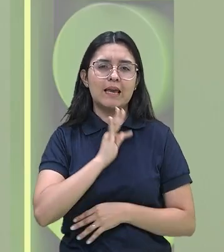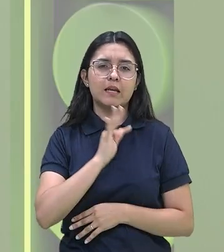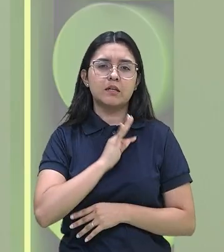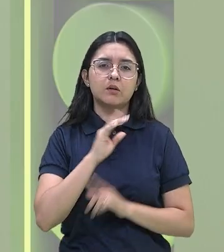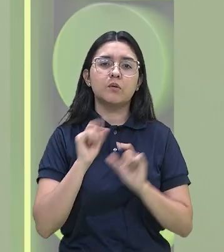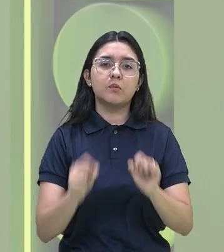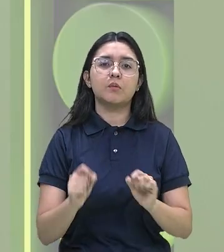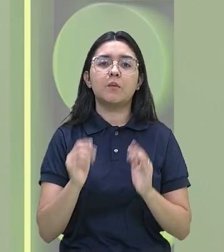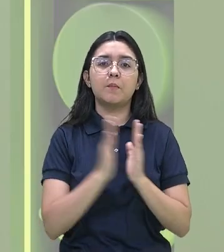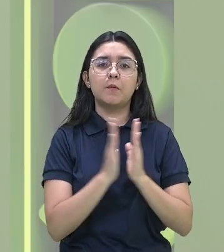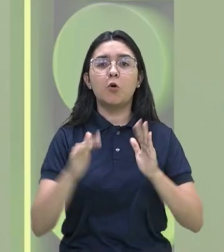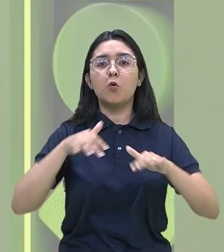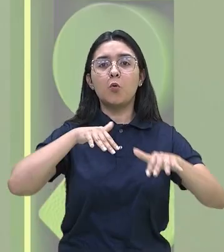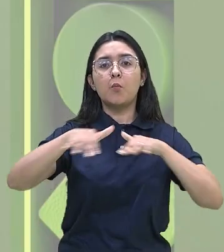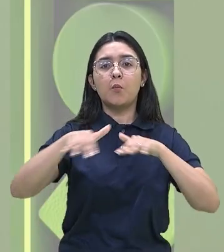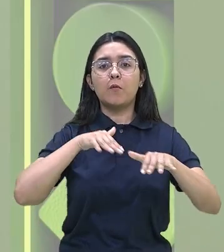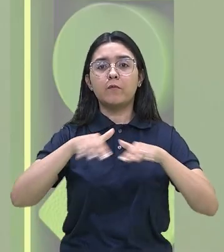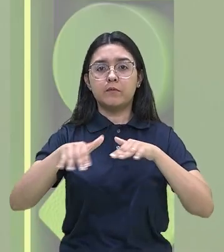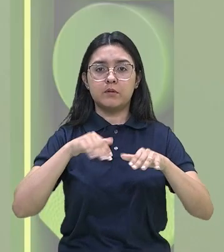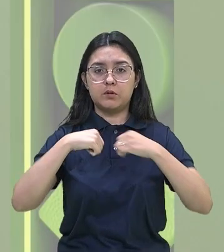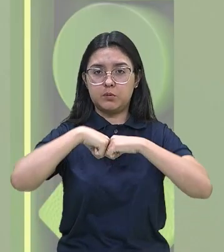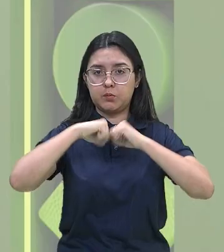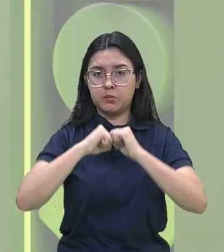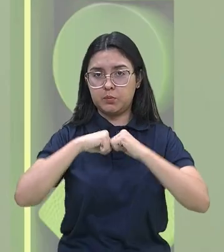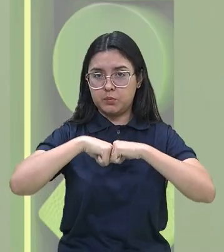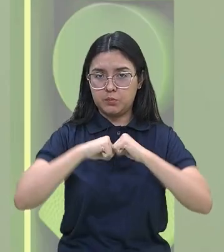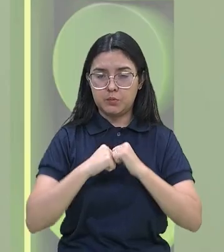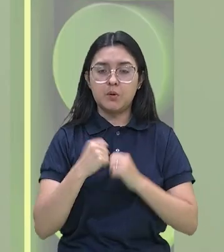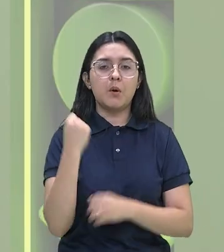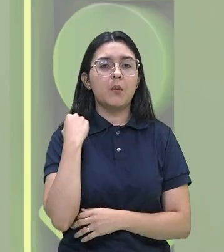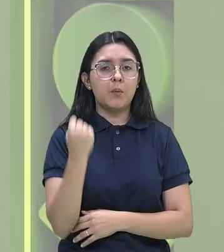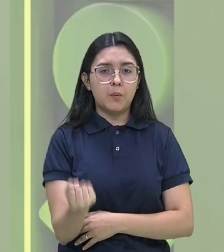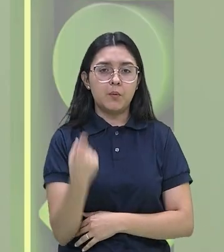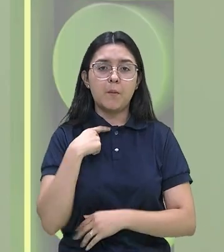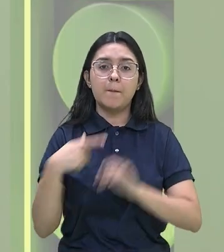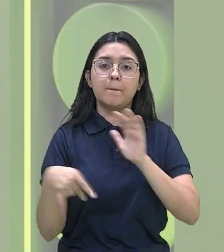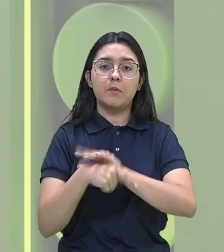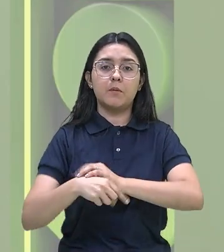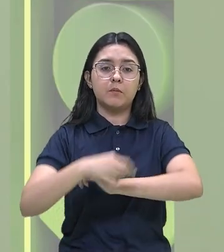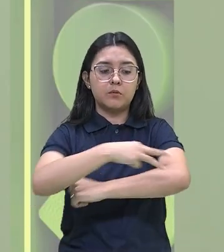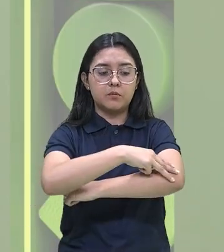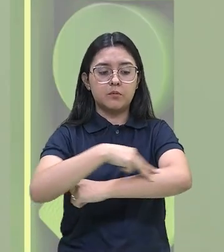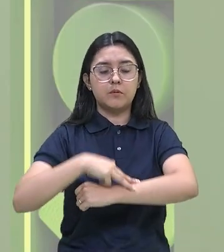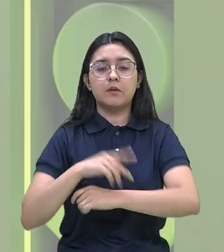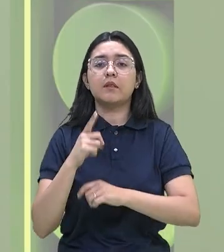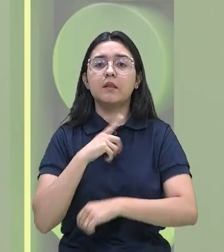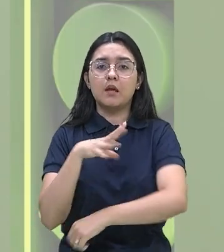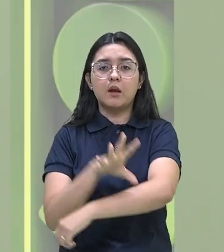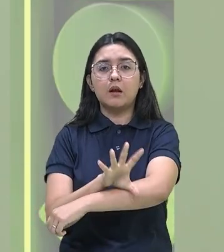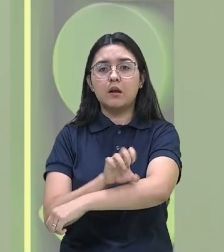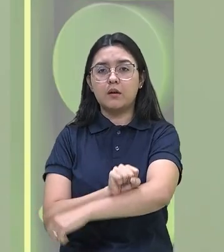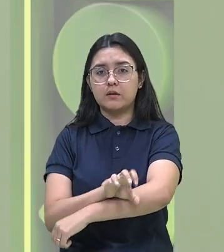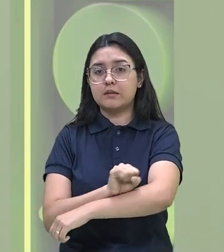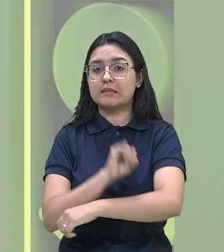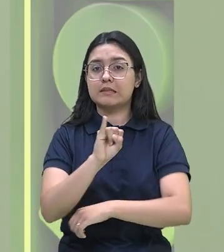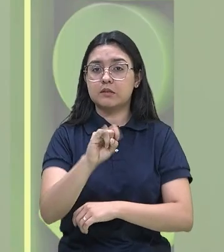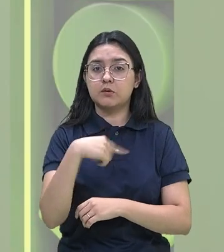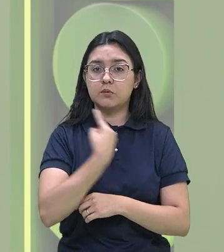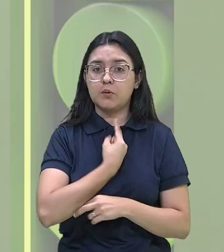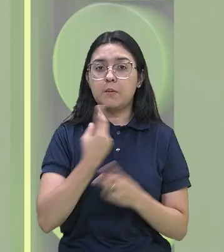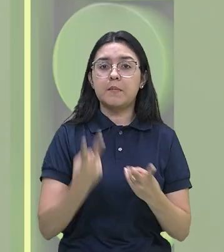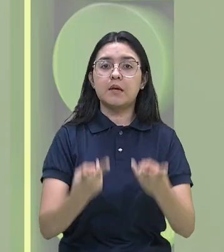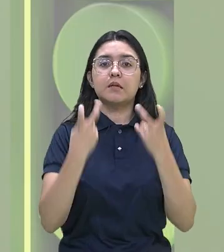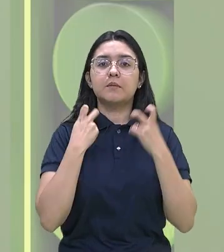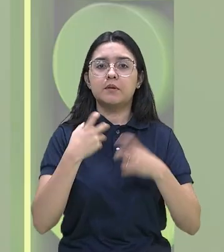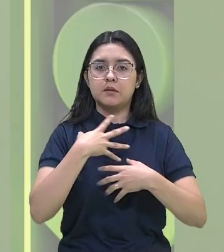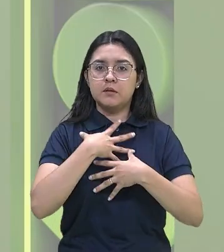o processo de flexão e extensão do nosso músculo, nós temos contração muscular. Se nós observarmos a nossa